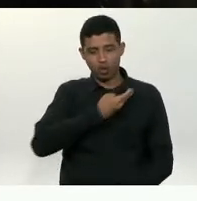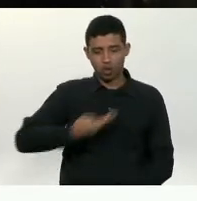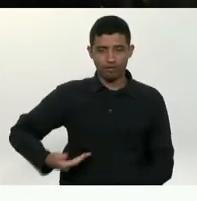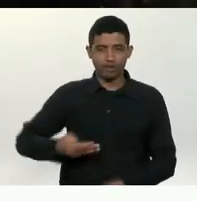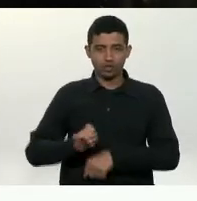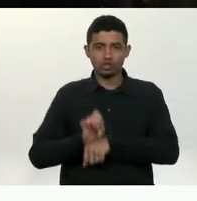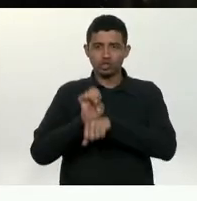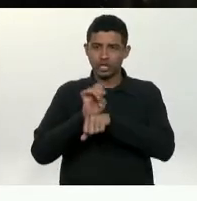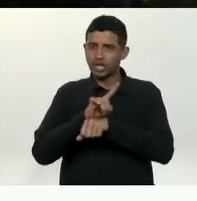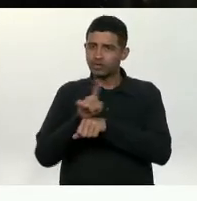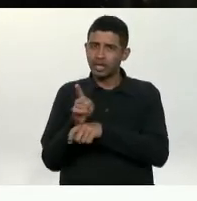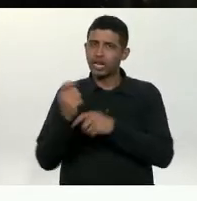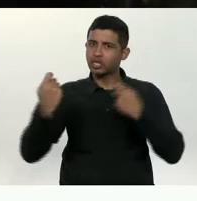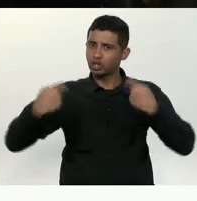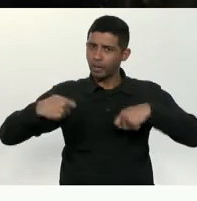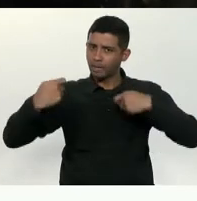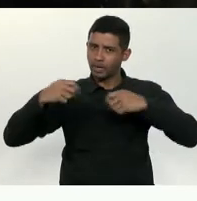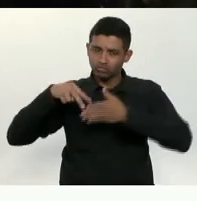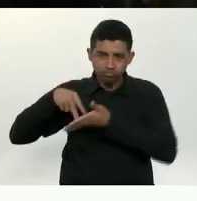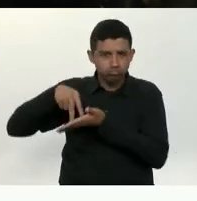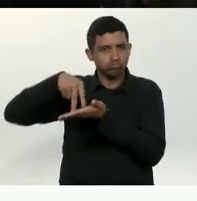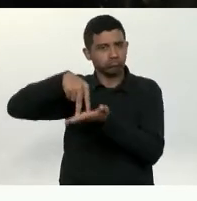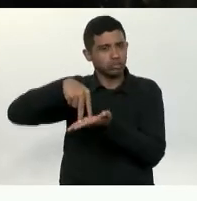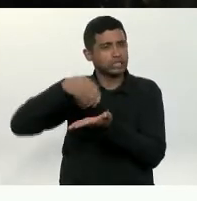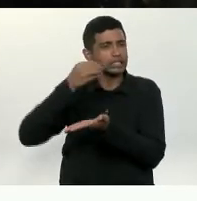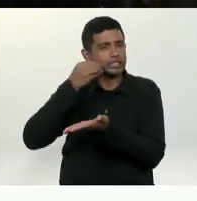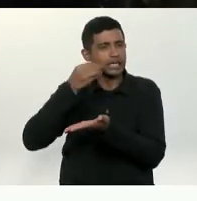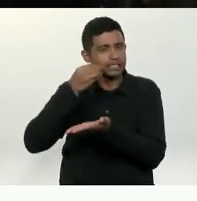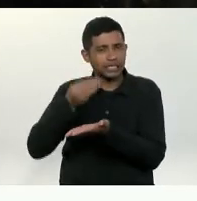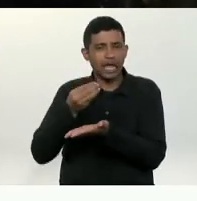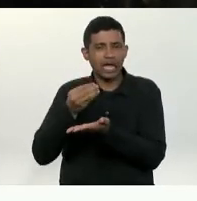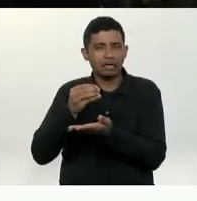que se posicionar em relação ao regime de recuperação fiscal.